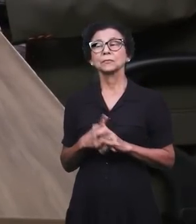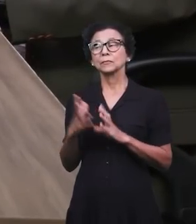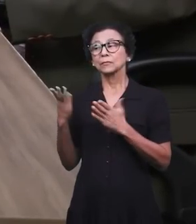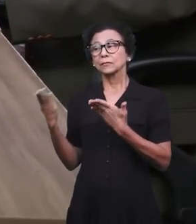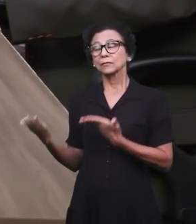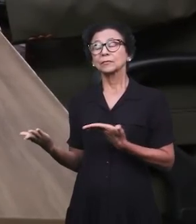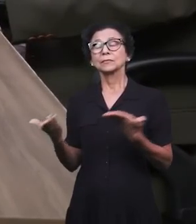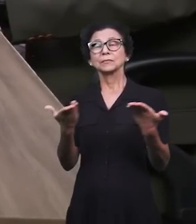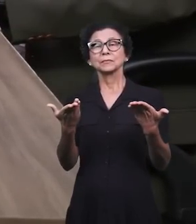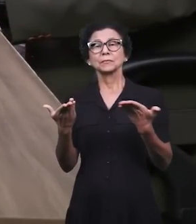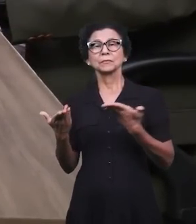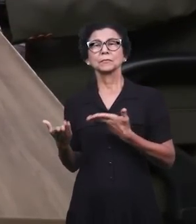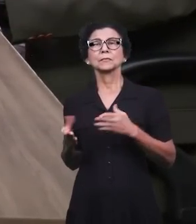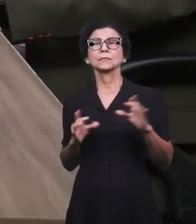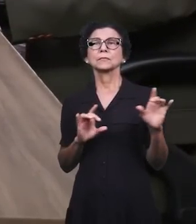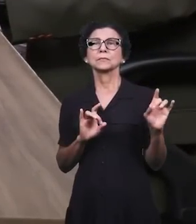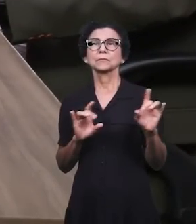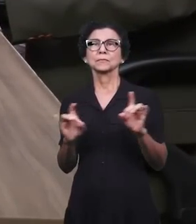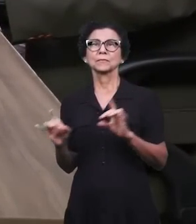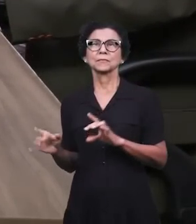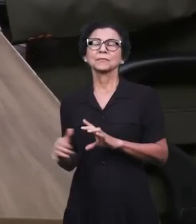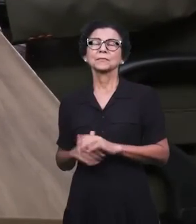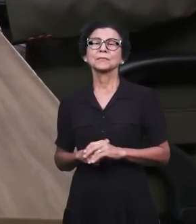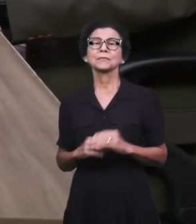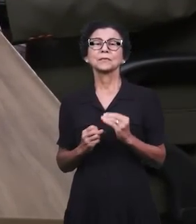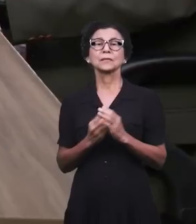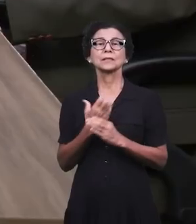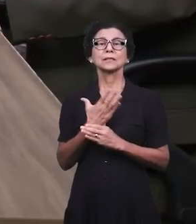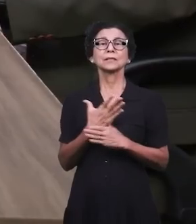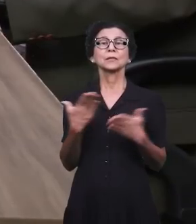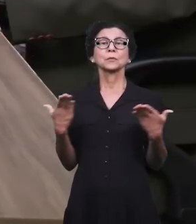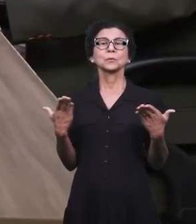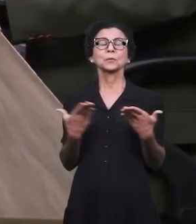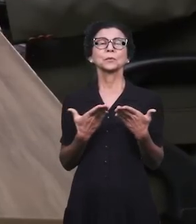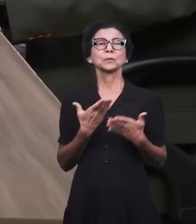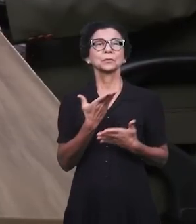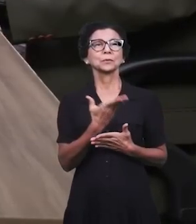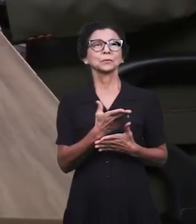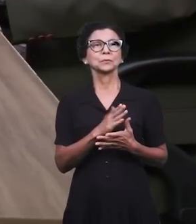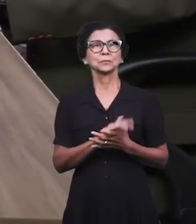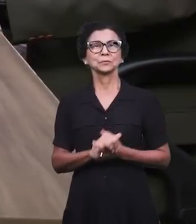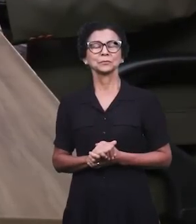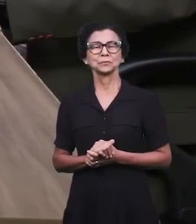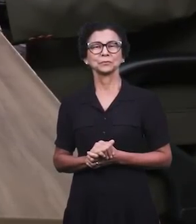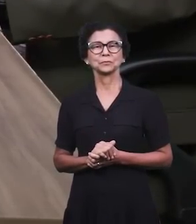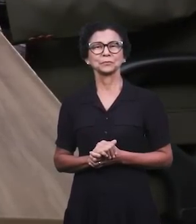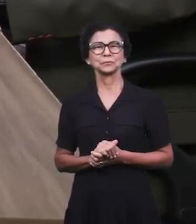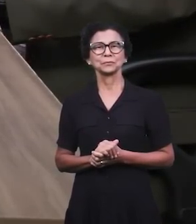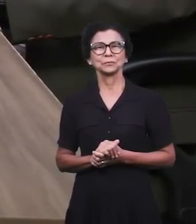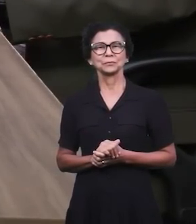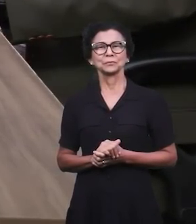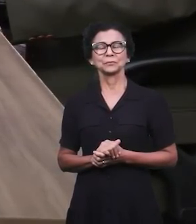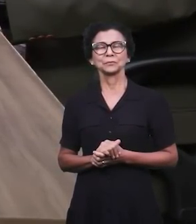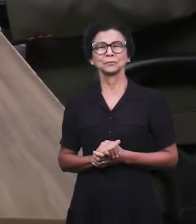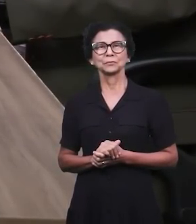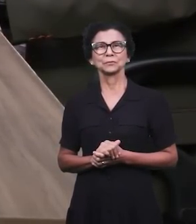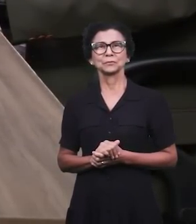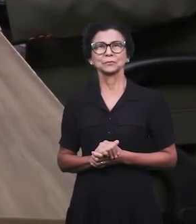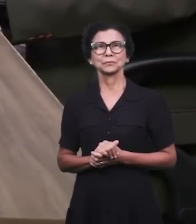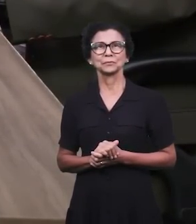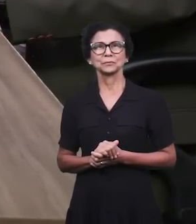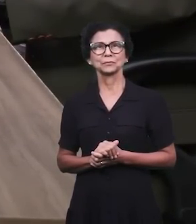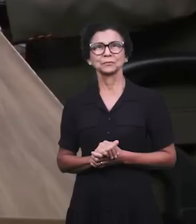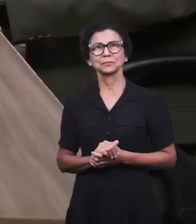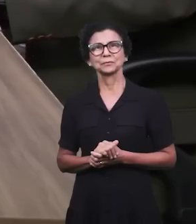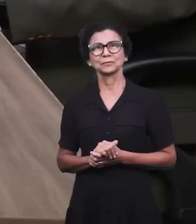especial estreando no programa Ciência e Fé hoje, que é o nosso irmão ungido da Igreja Cristã Maranata, Felipe Salomão. A paz do Senhor,